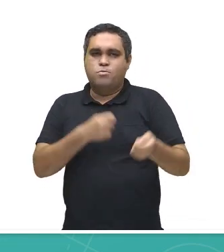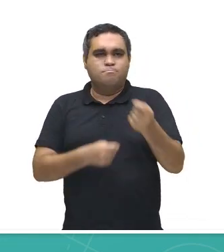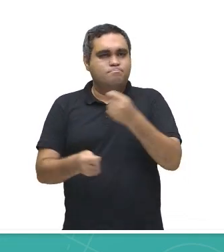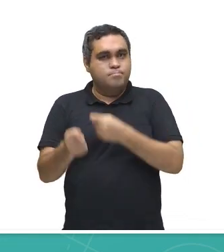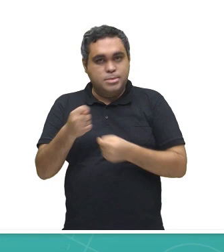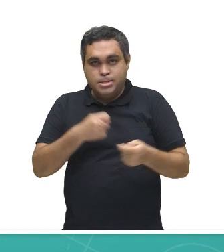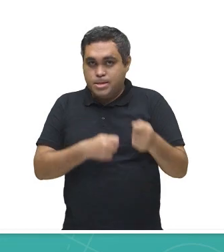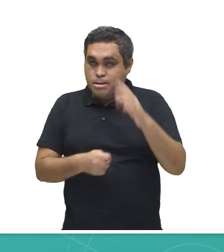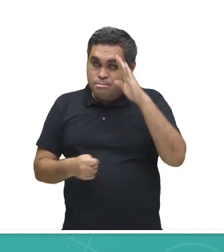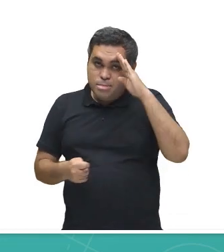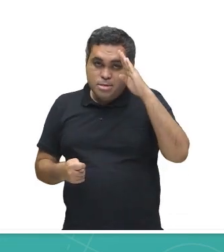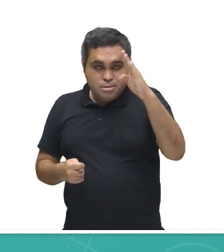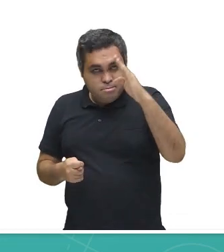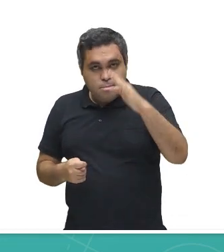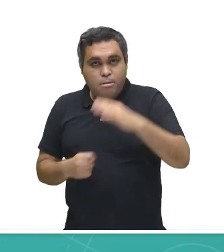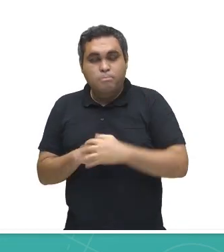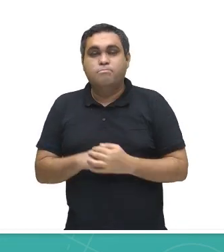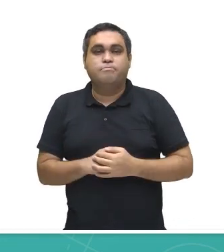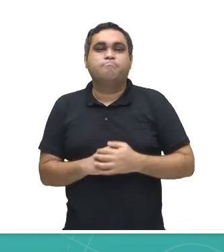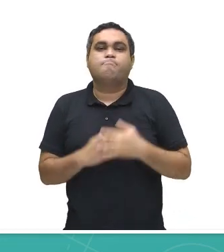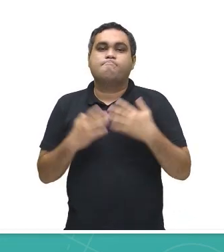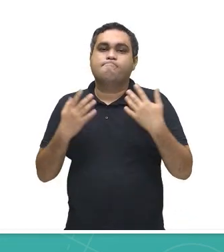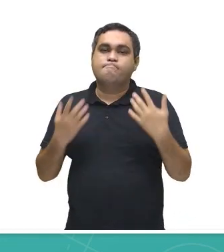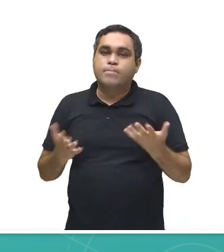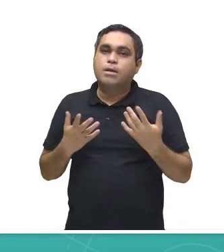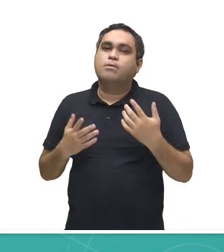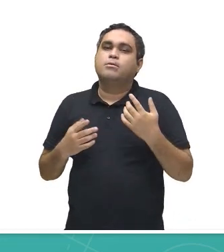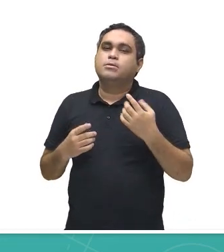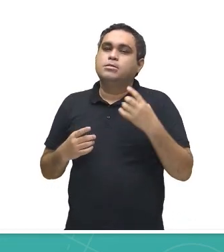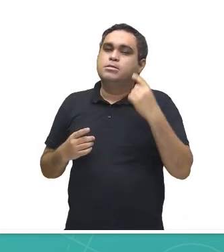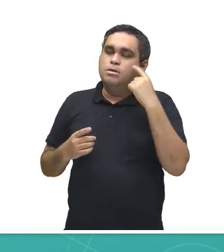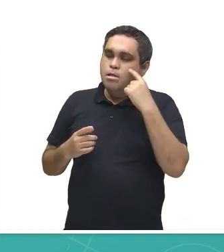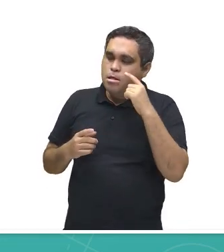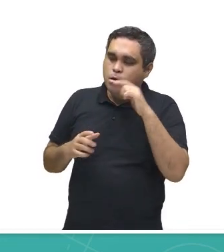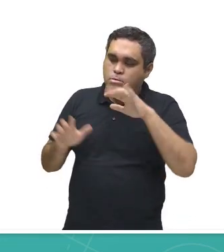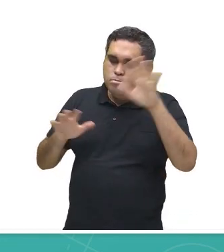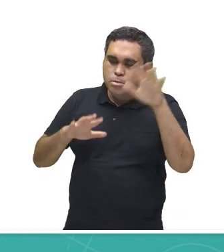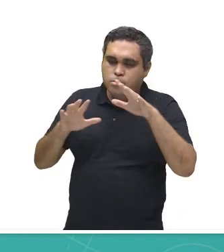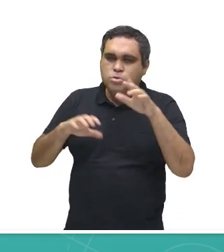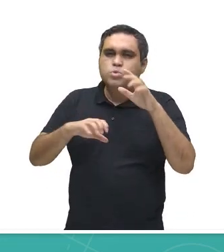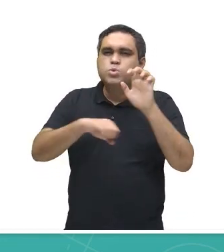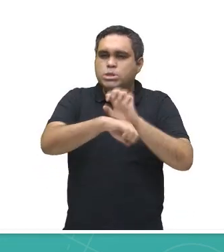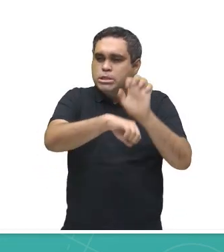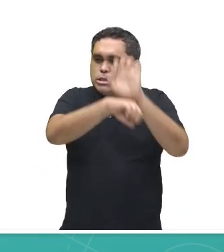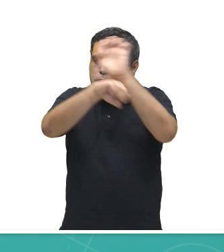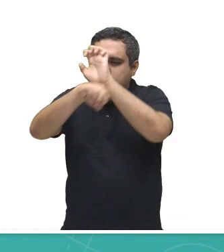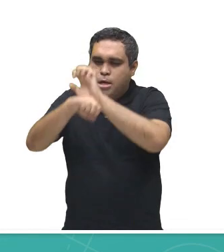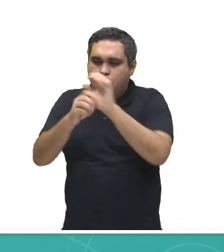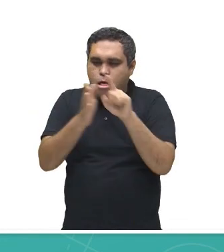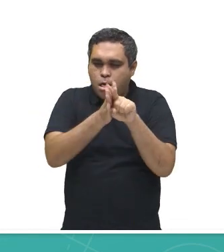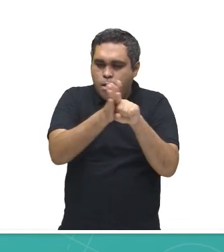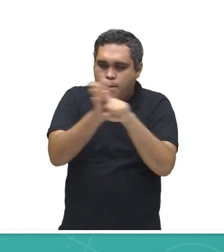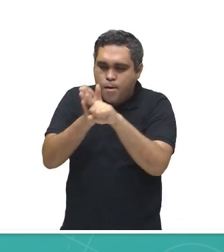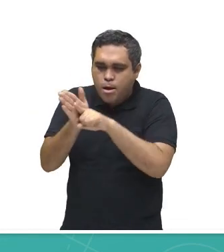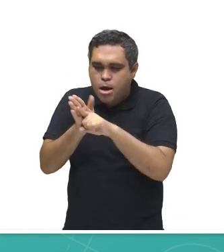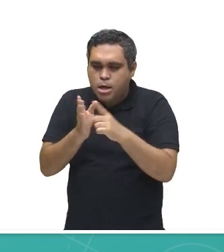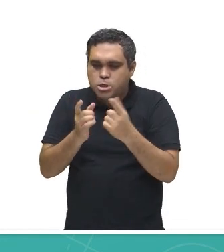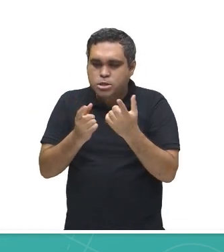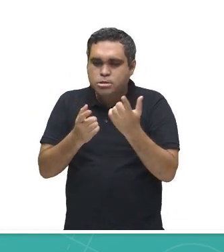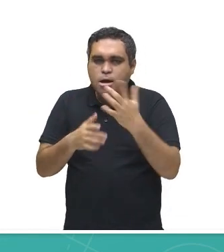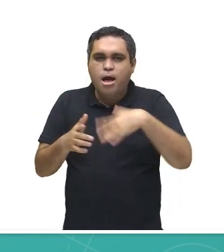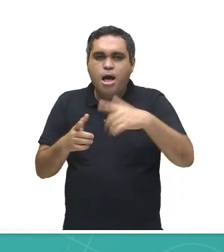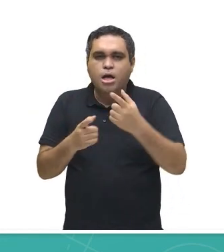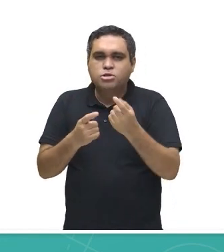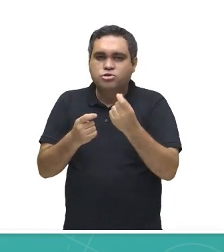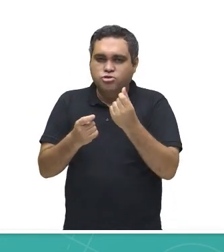econômica, tá? Então, ele acabou verificando a economia dos estados brasileiros, tá? Mas também acabou obedecendo a